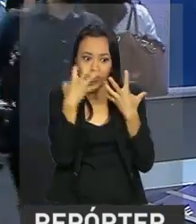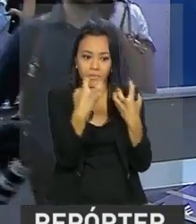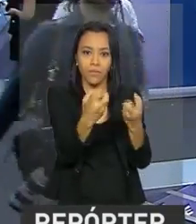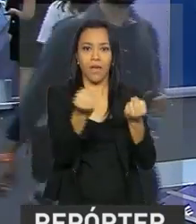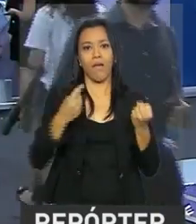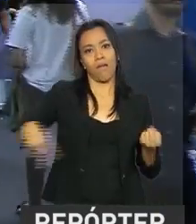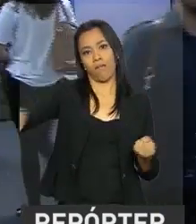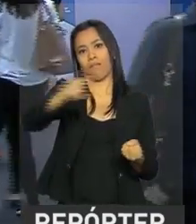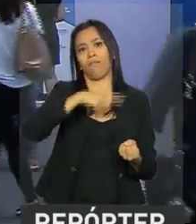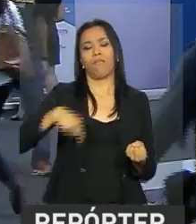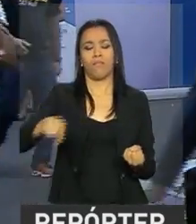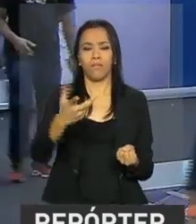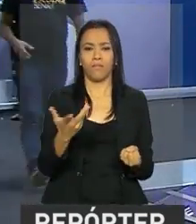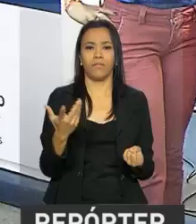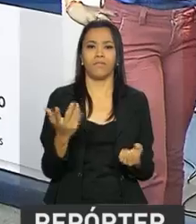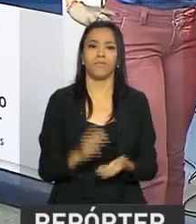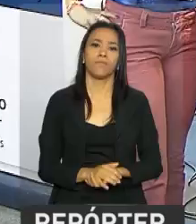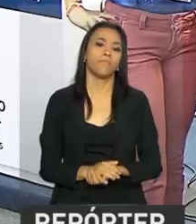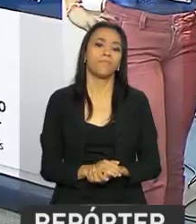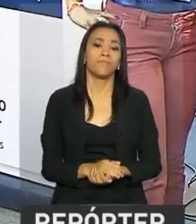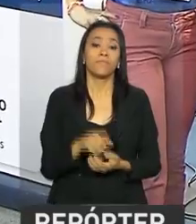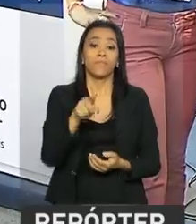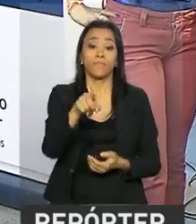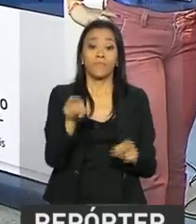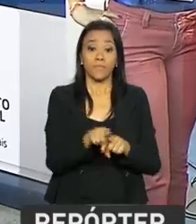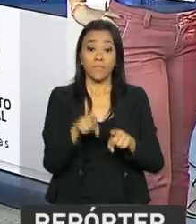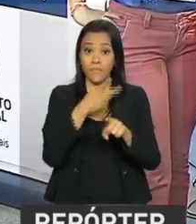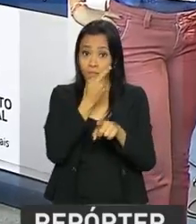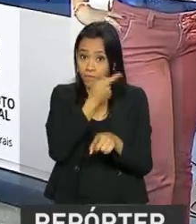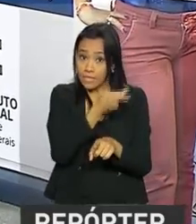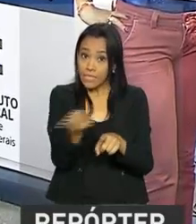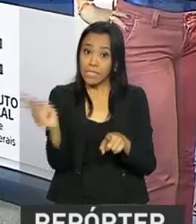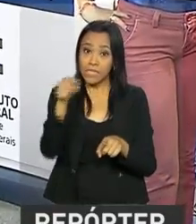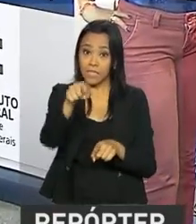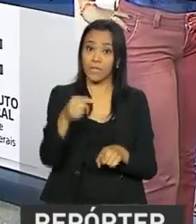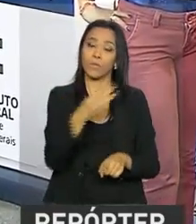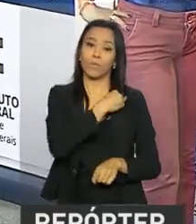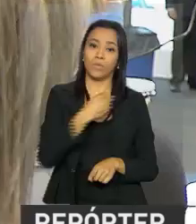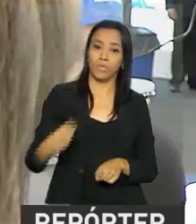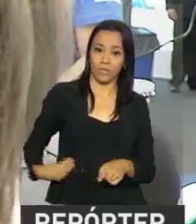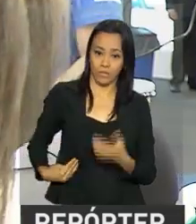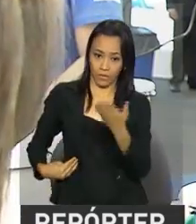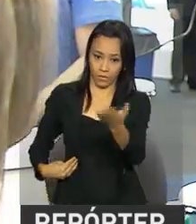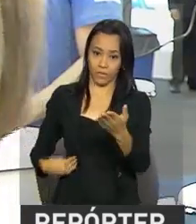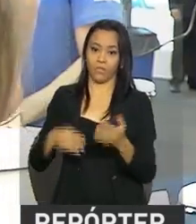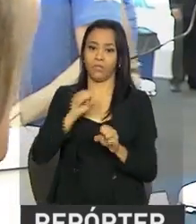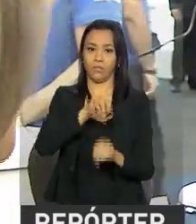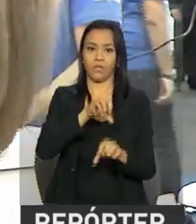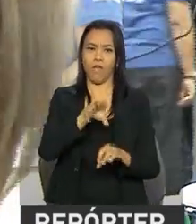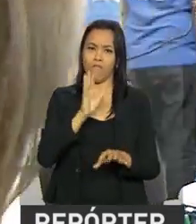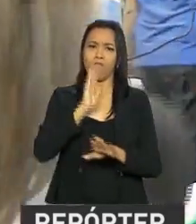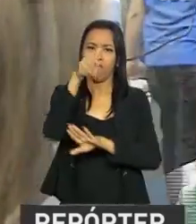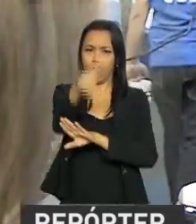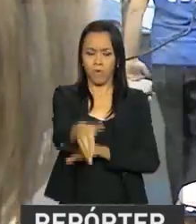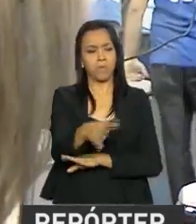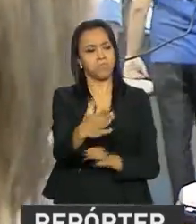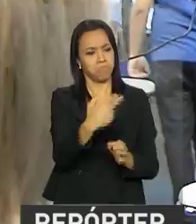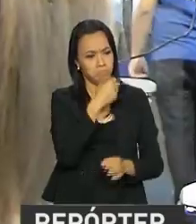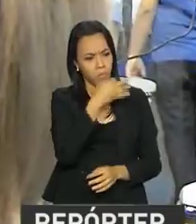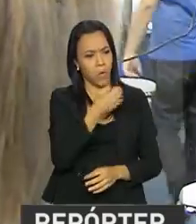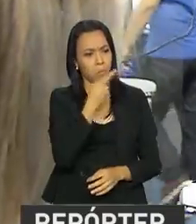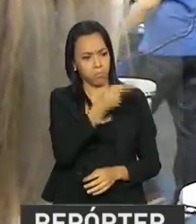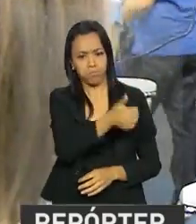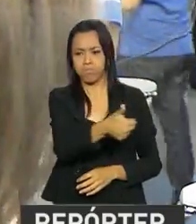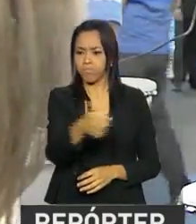salários pagos nas profissões de nível superior. Em visita à Olimpíada, o ministro da Educação, Mendonça Filho, comentou a importância da iniciativa para